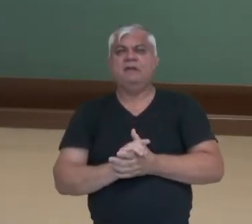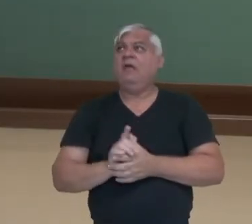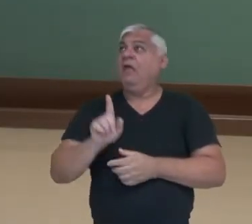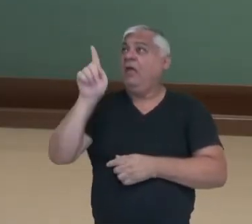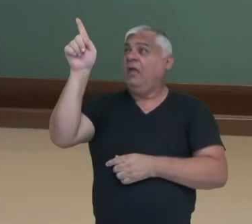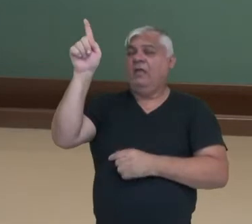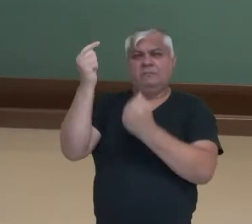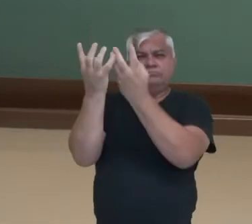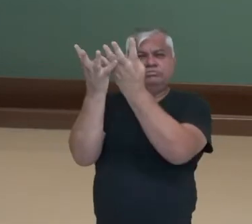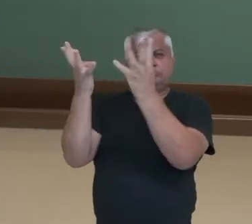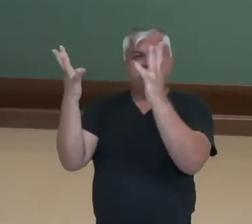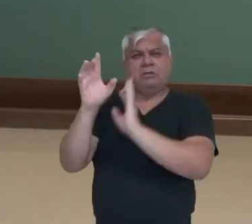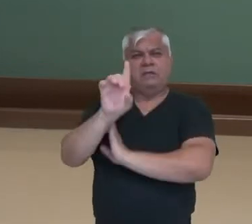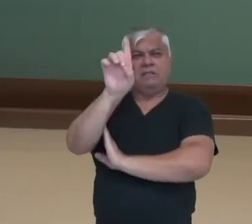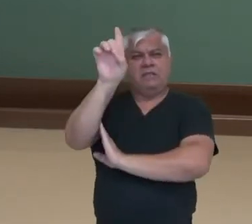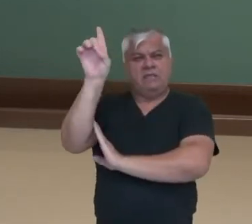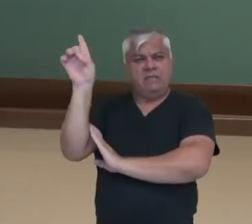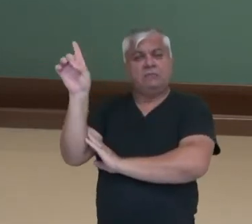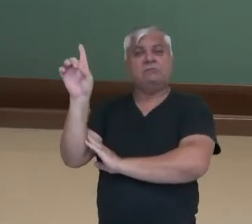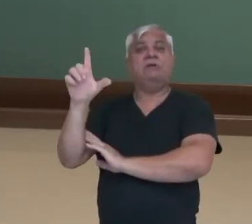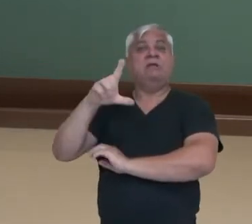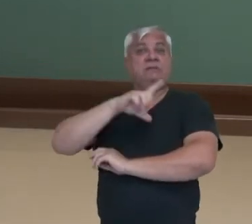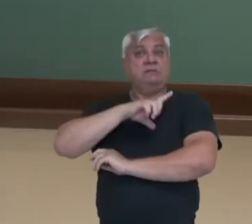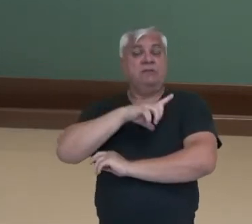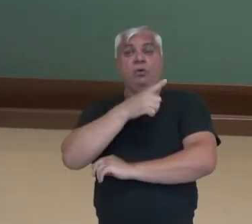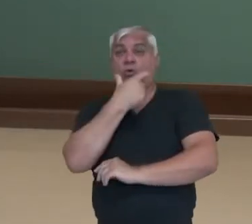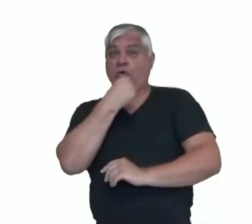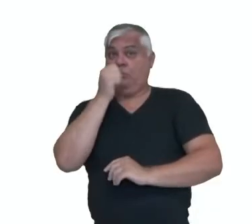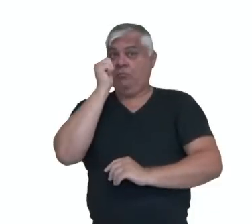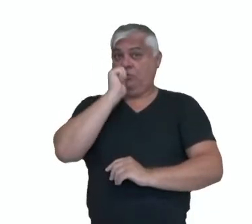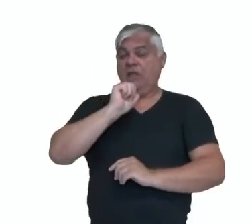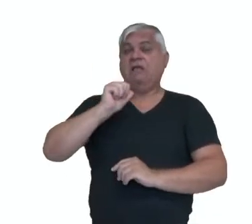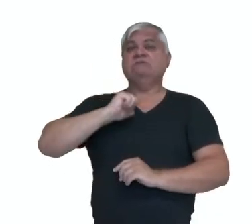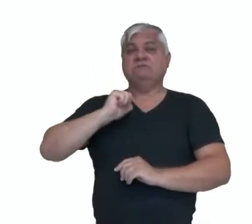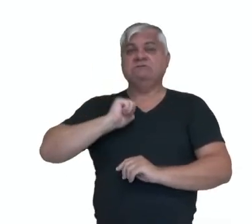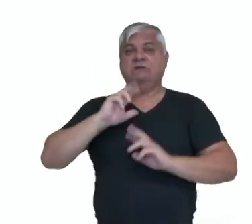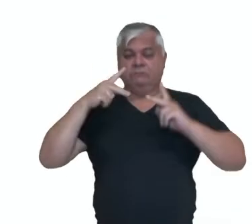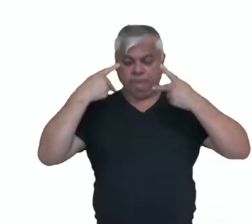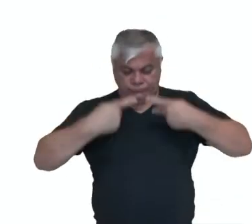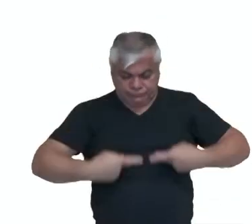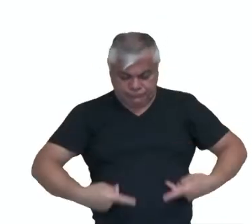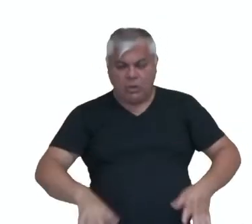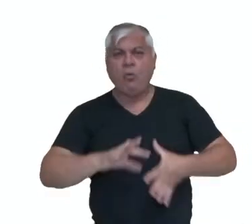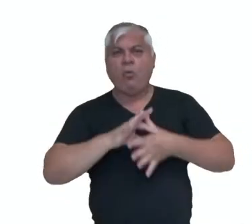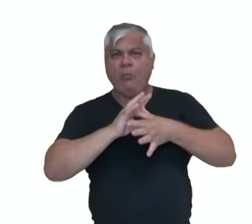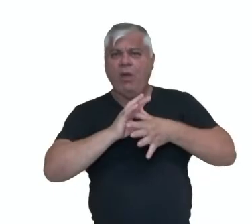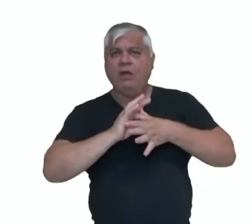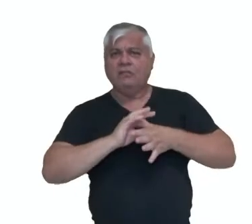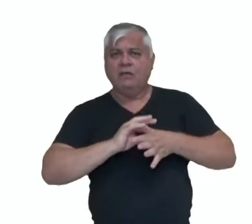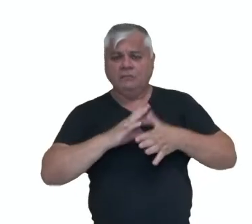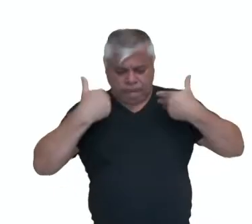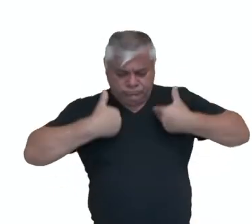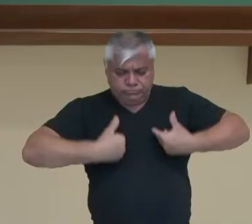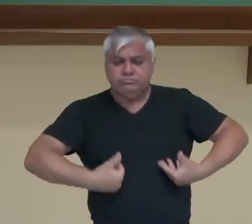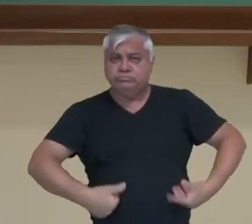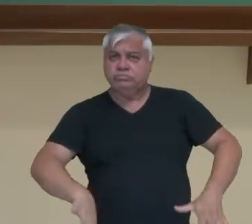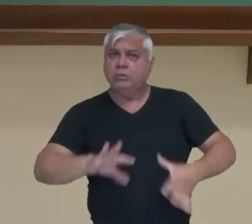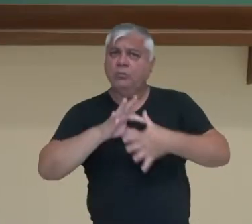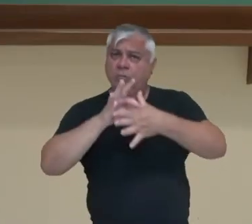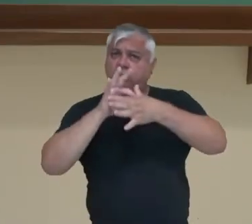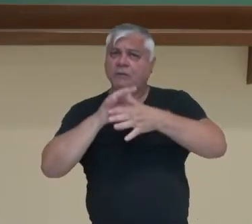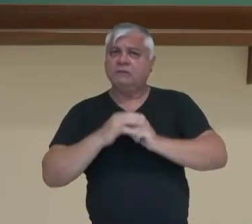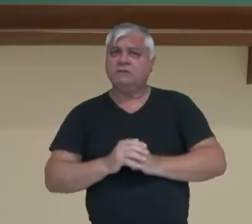Então, na mitologia grega, os deuses tinham, e deusas, né, possuíam formas humanas. Como assim, professor? Explica aí. Então, por